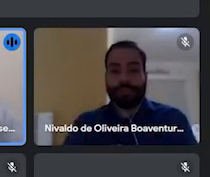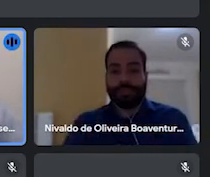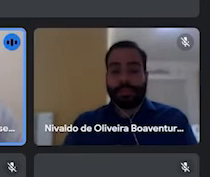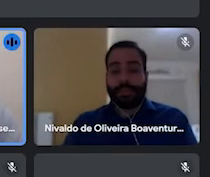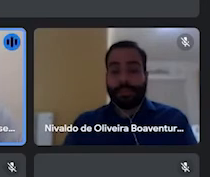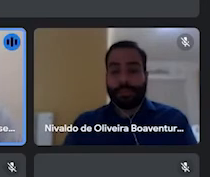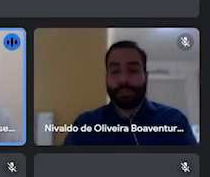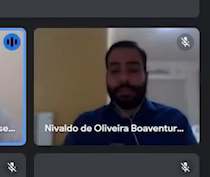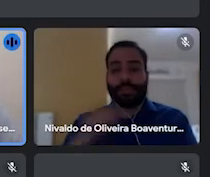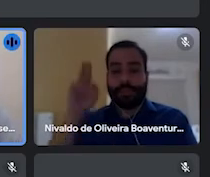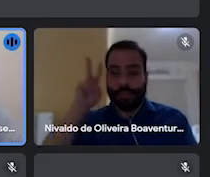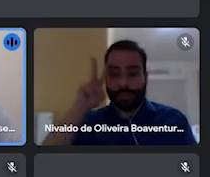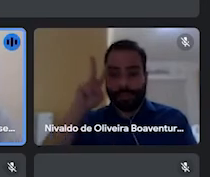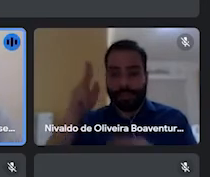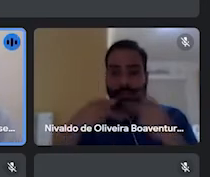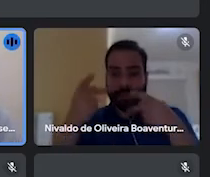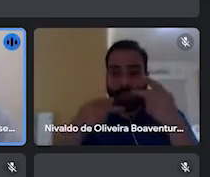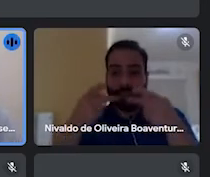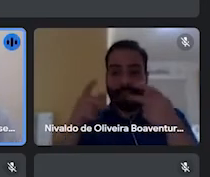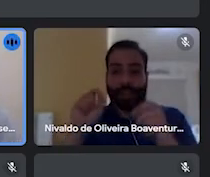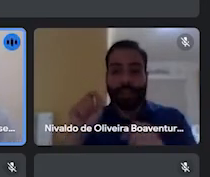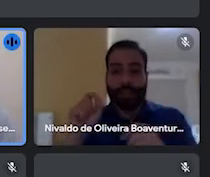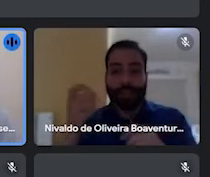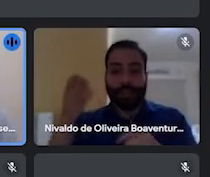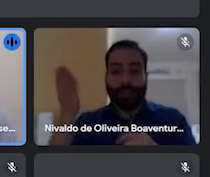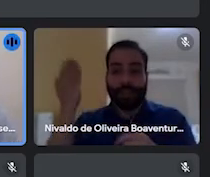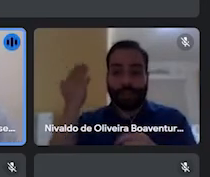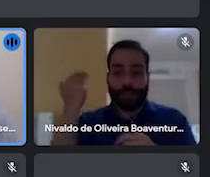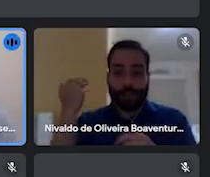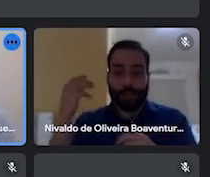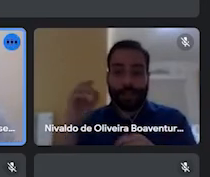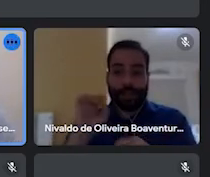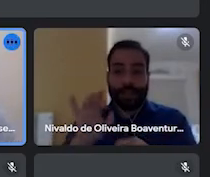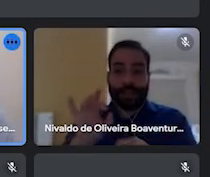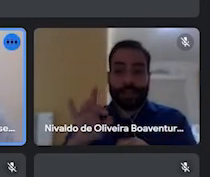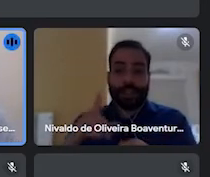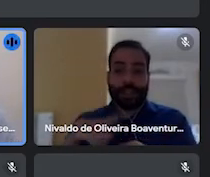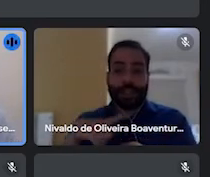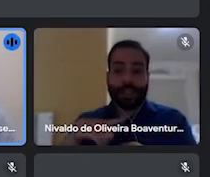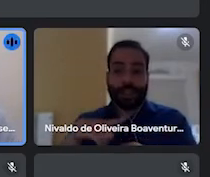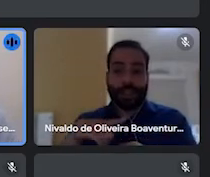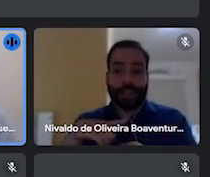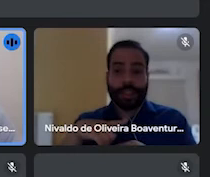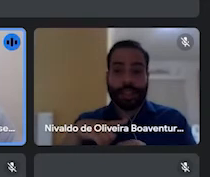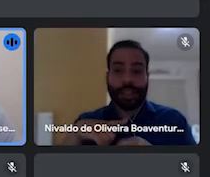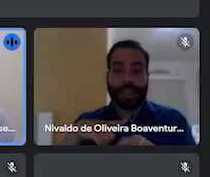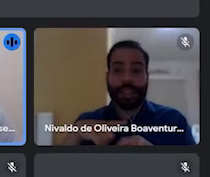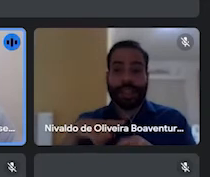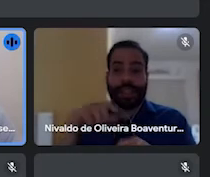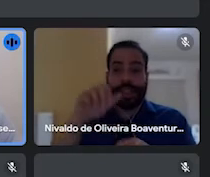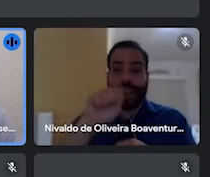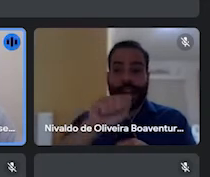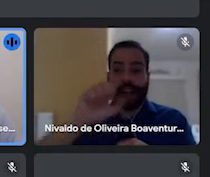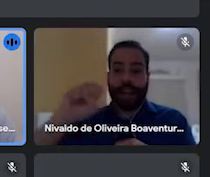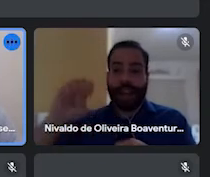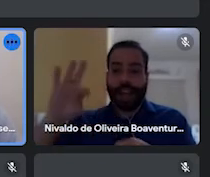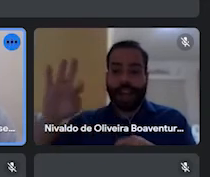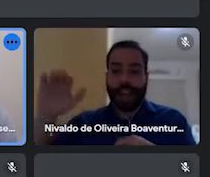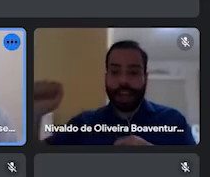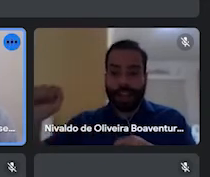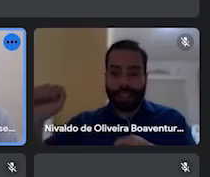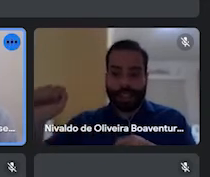Lembra que eu falei com vocês que aplicava o que antigamente existia só o ASTA? Abrir, sinalizar, testar e